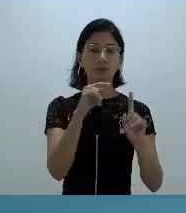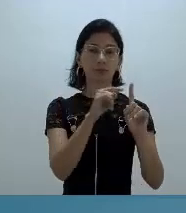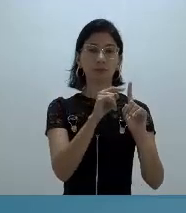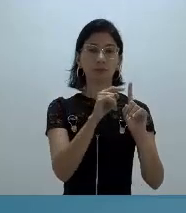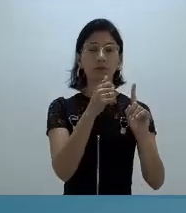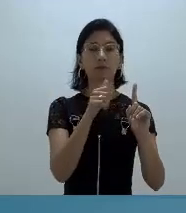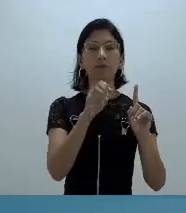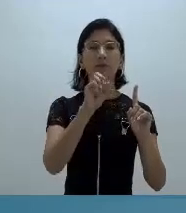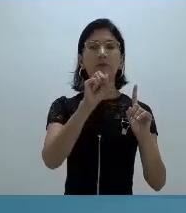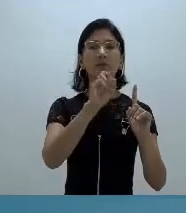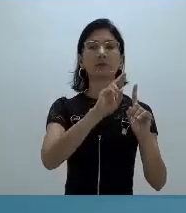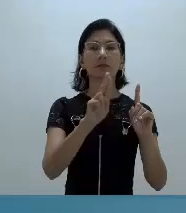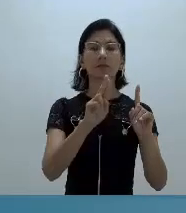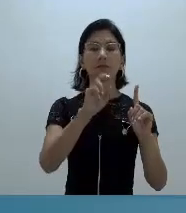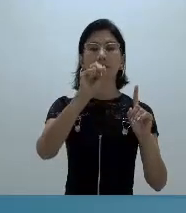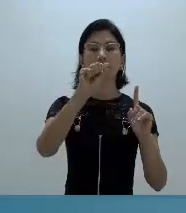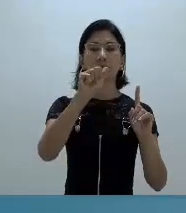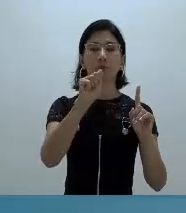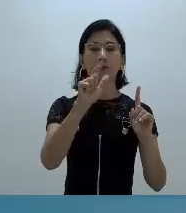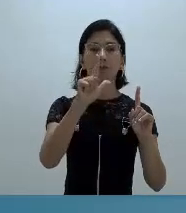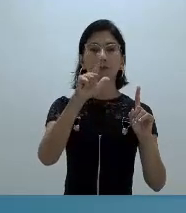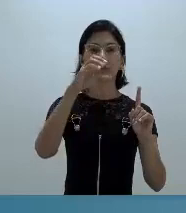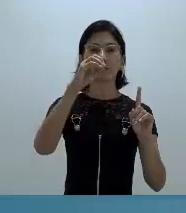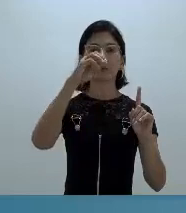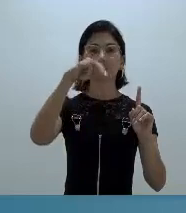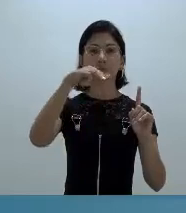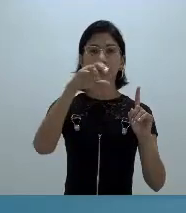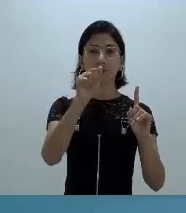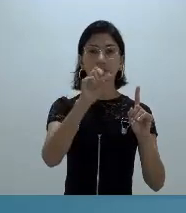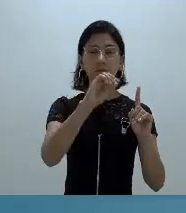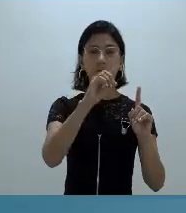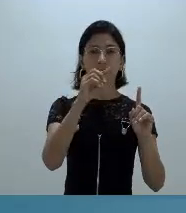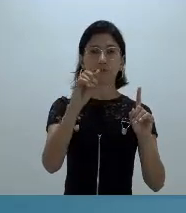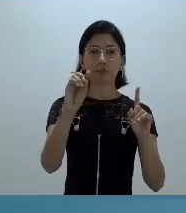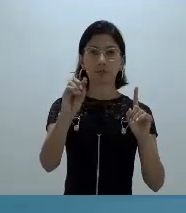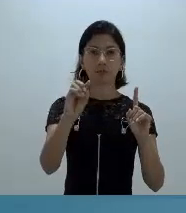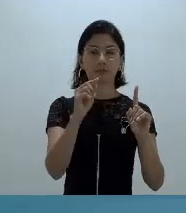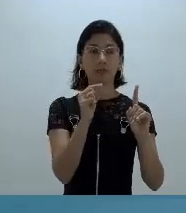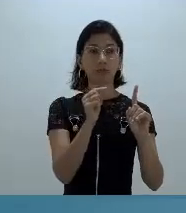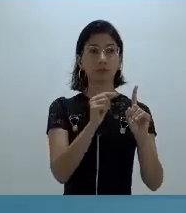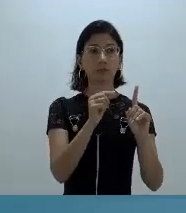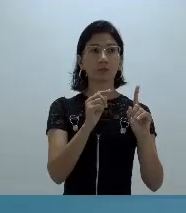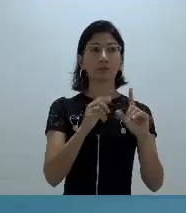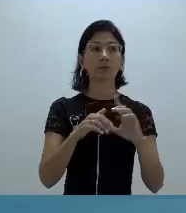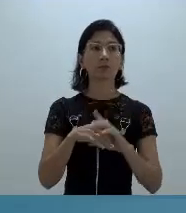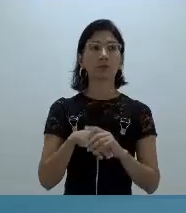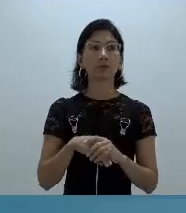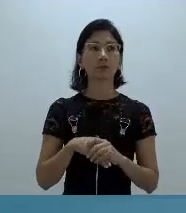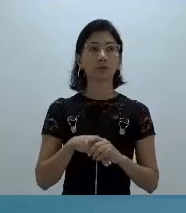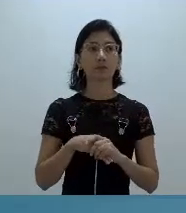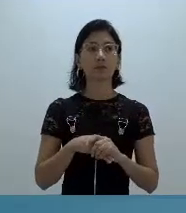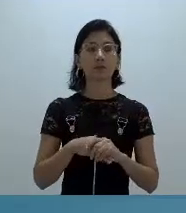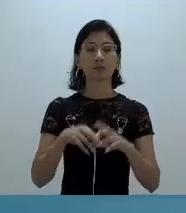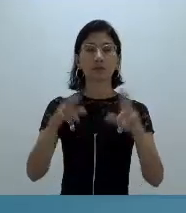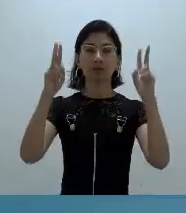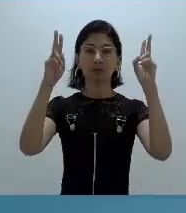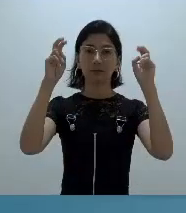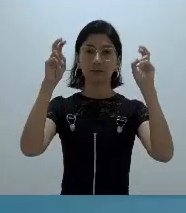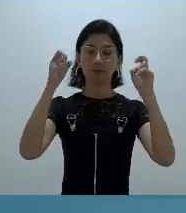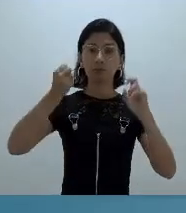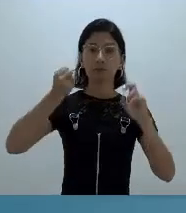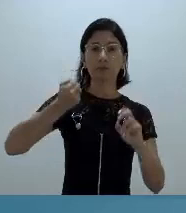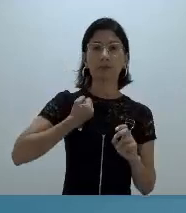julgado de 23 de novembro de 2008. O mesmo recurso de apresentação do fundamento do tema